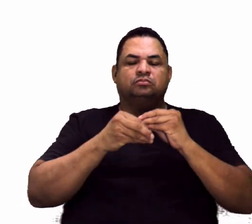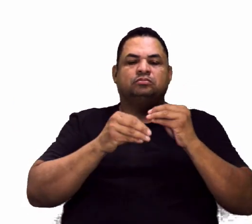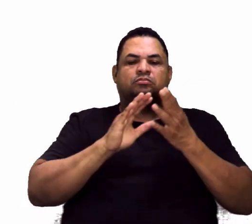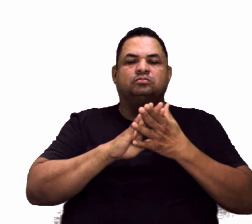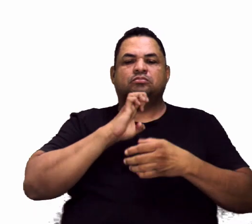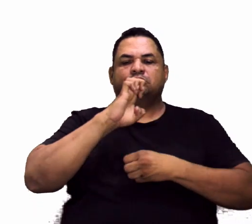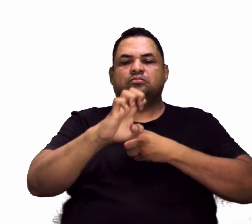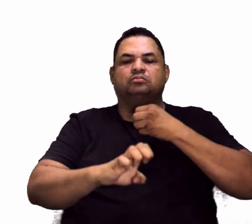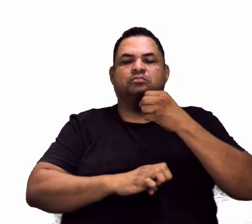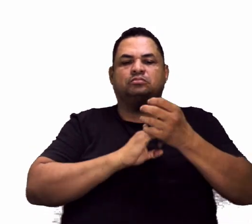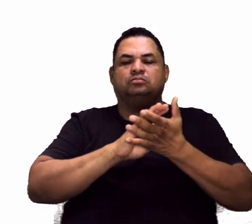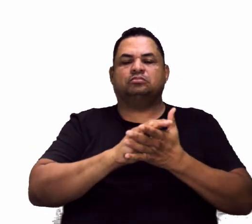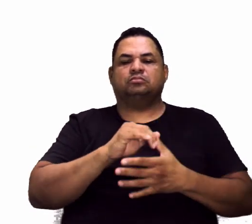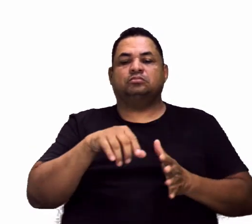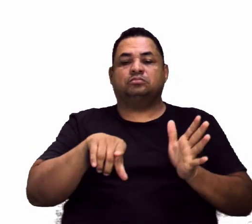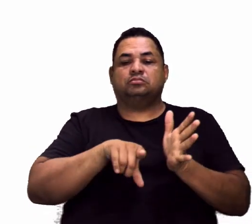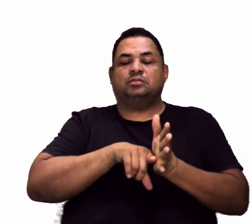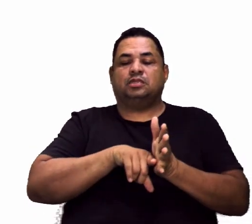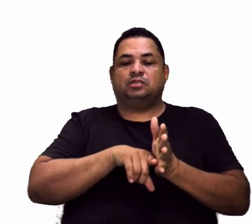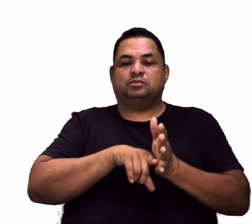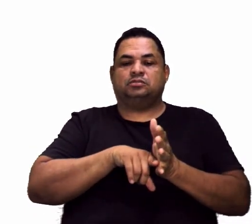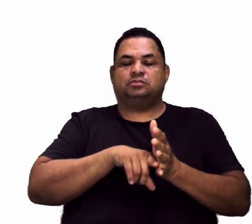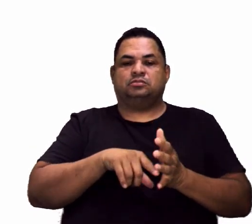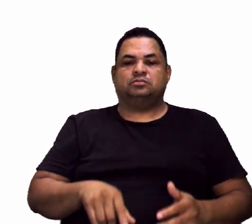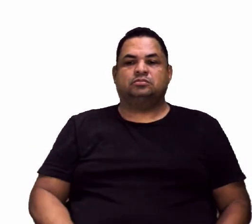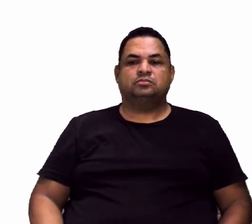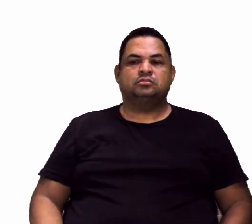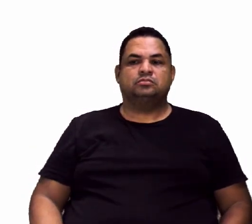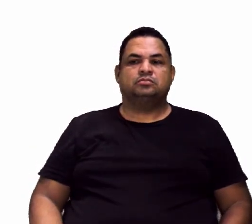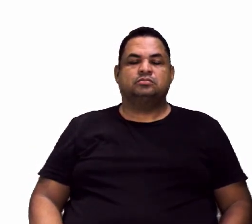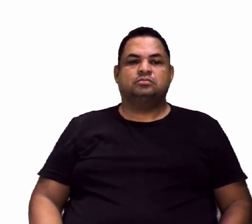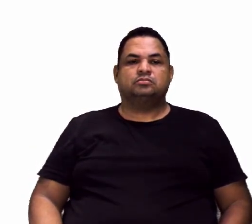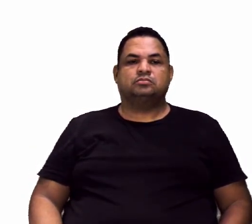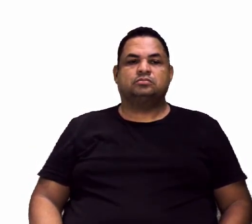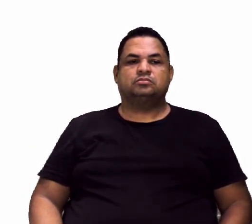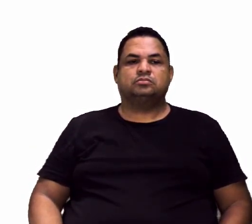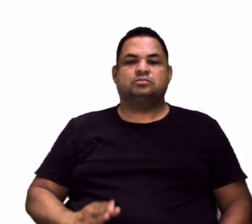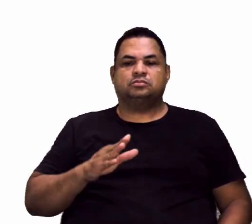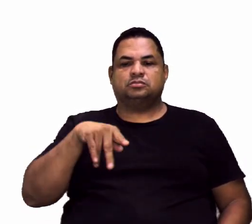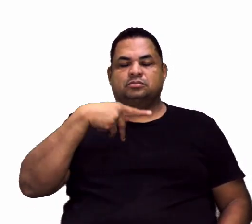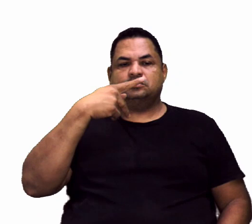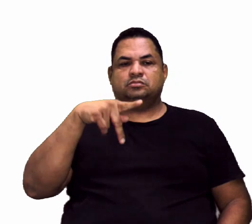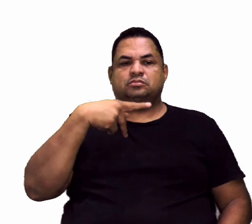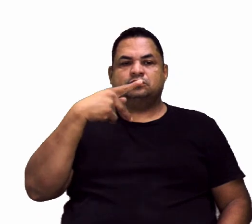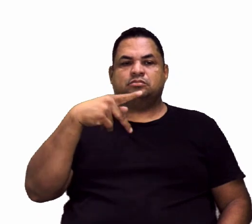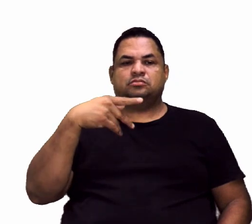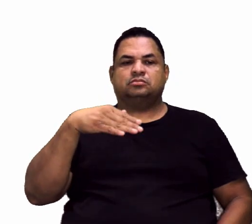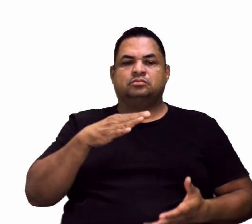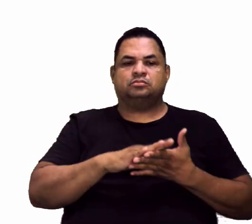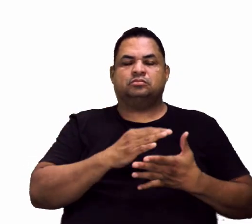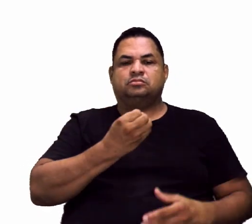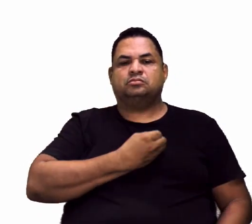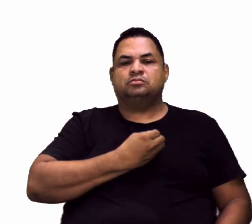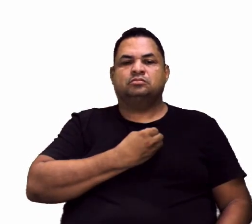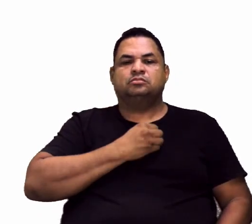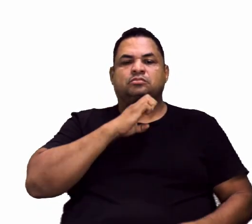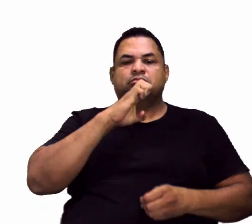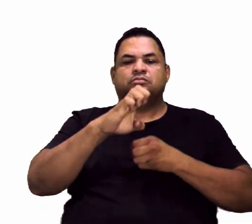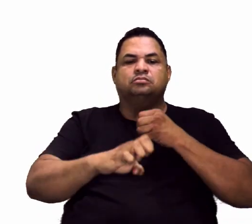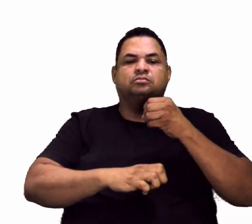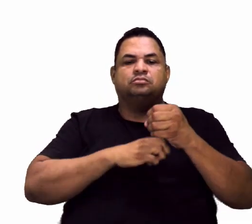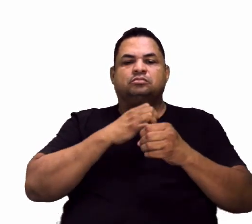ele tem carga negativa. E conforme eu comentei, o número de elétrons para o